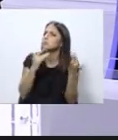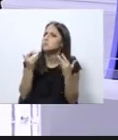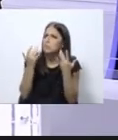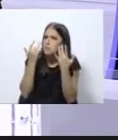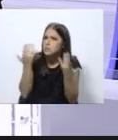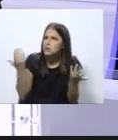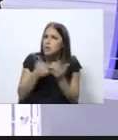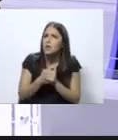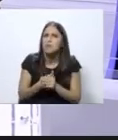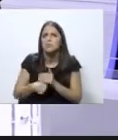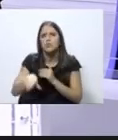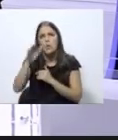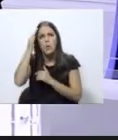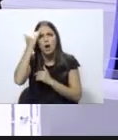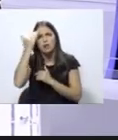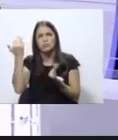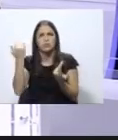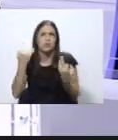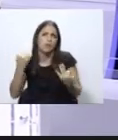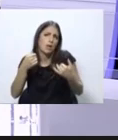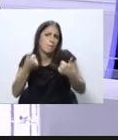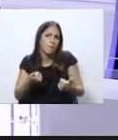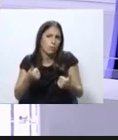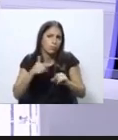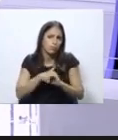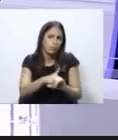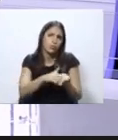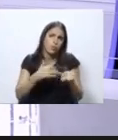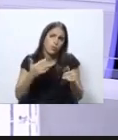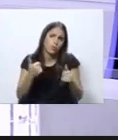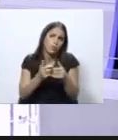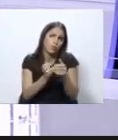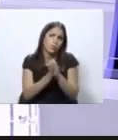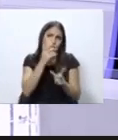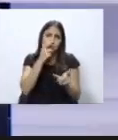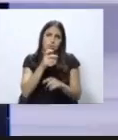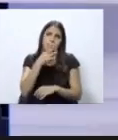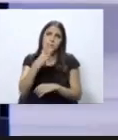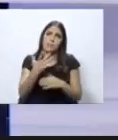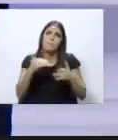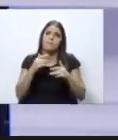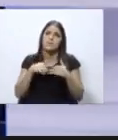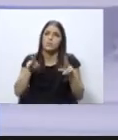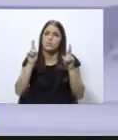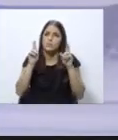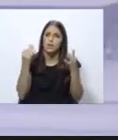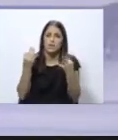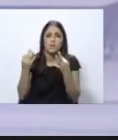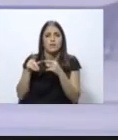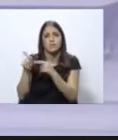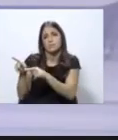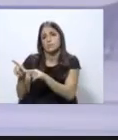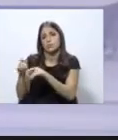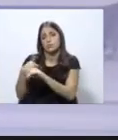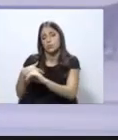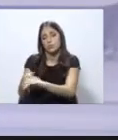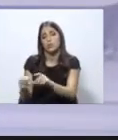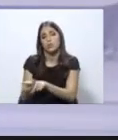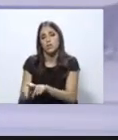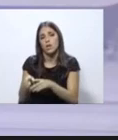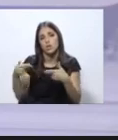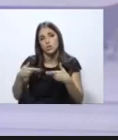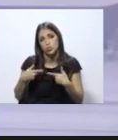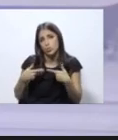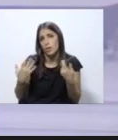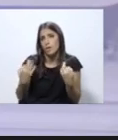não é? Pelo que toda a gente diz. Mas aquilo que eu espero, sobretudo, é que seja um jogador que venha contribuir para que o Futebol Clube do